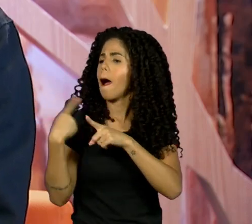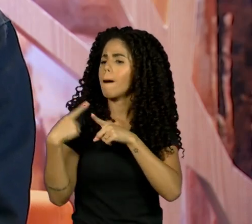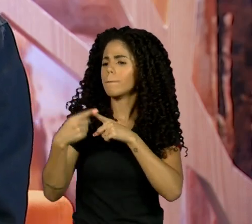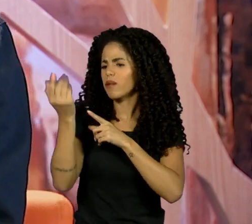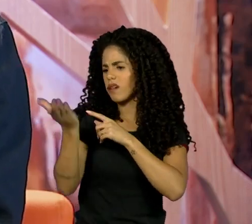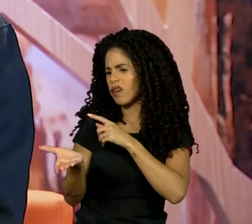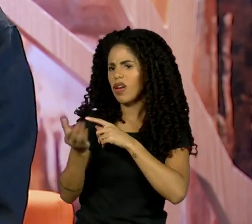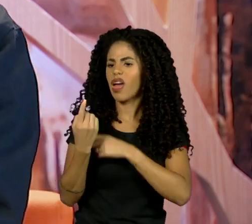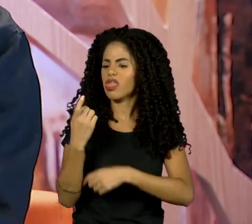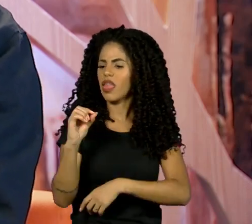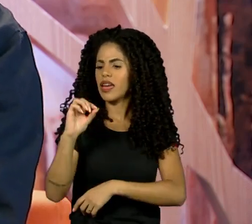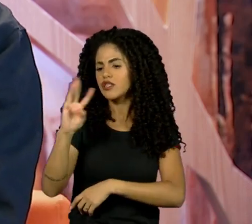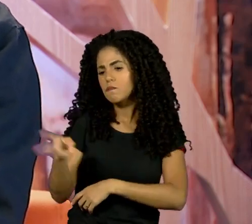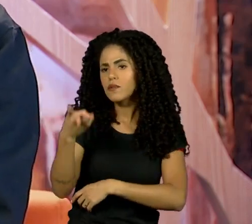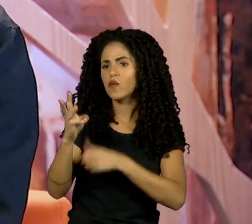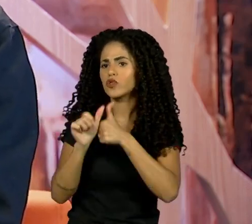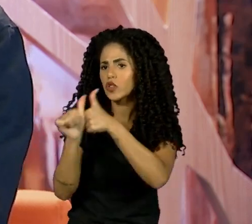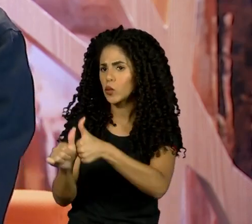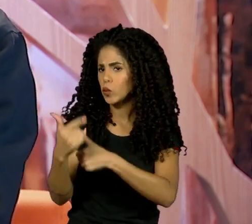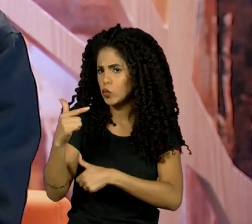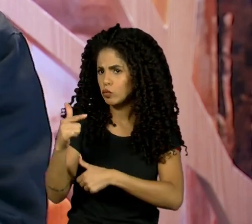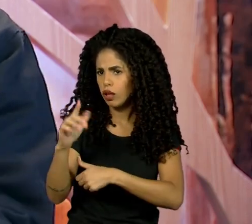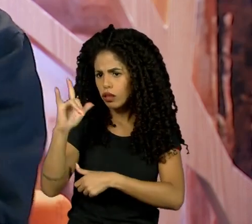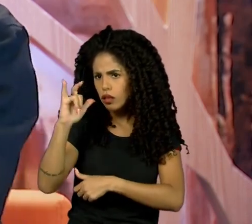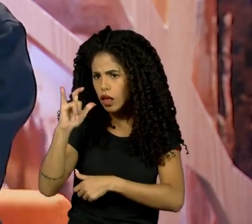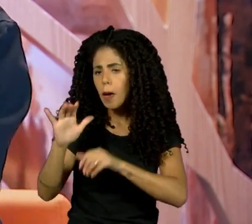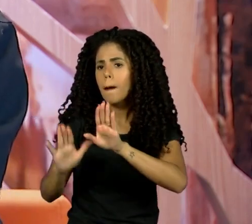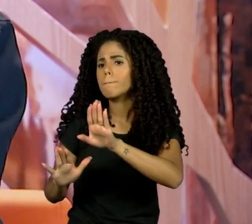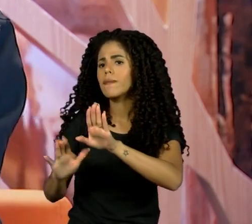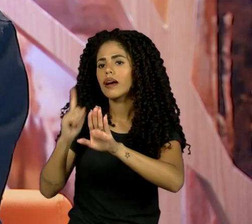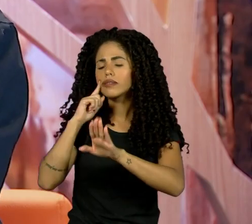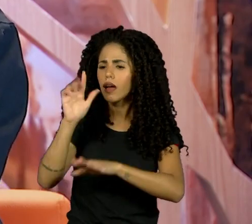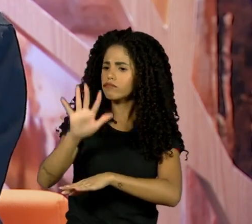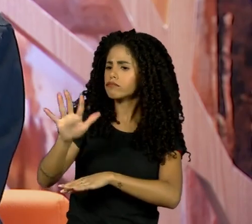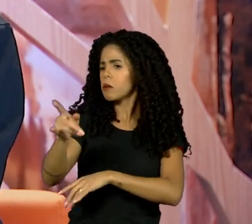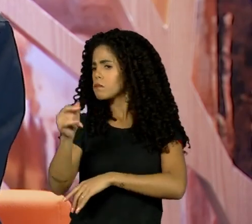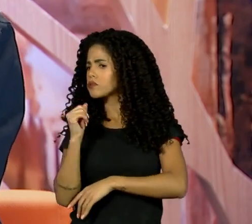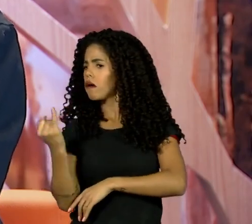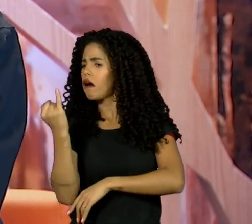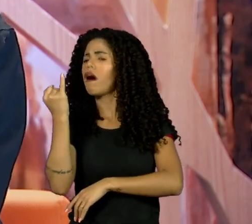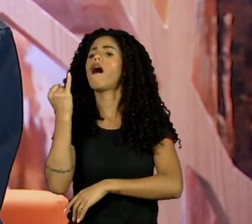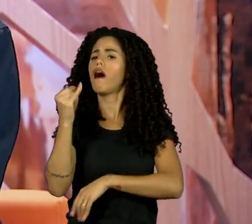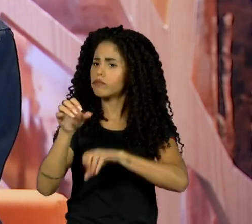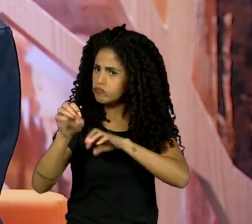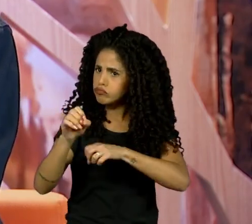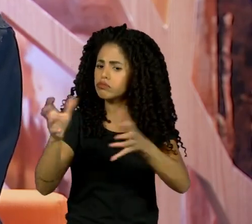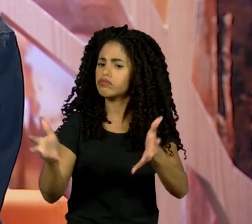não tem 10 milhões de seguidores, mas é porque o João ele é uma figura importante para que a minha